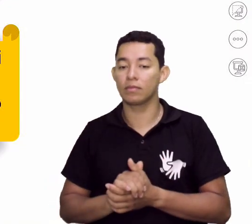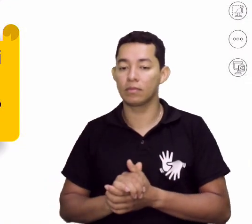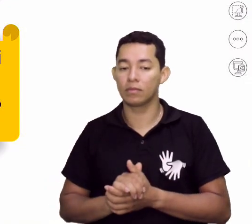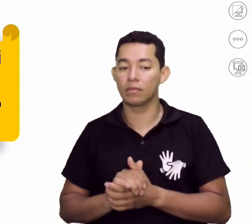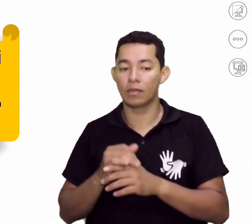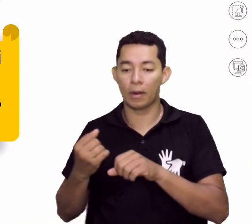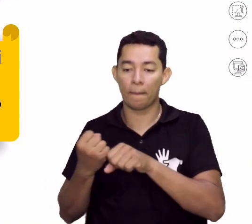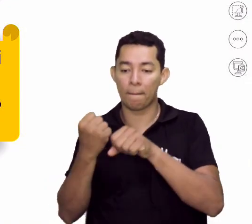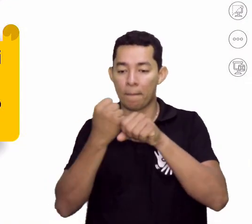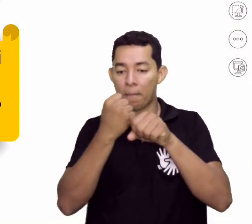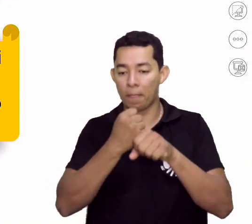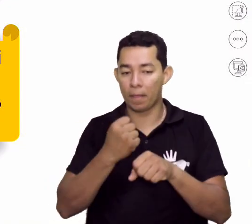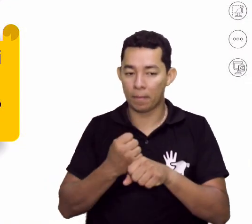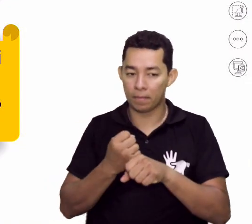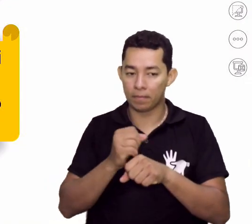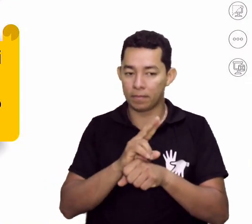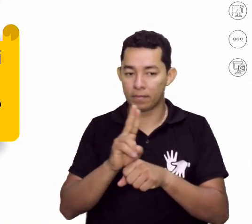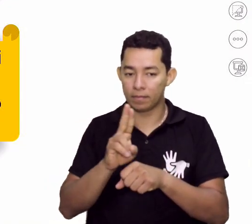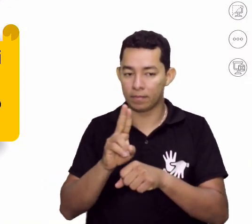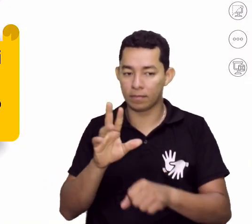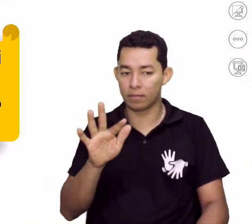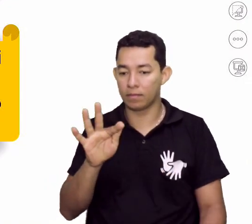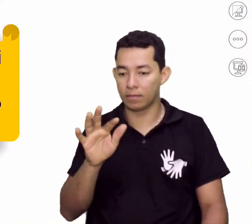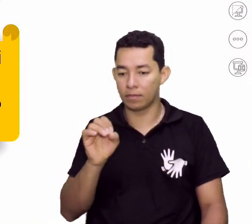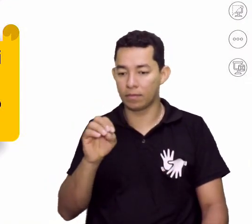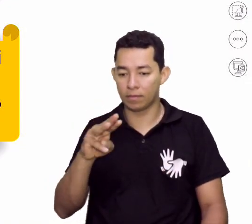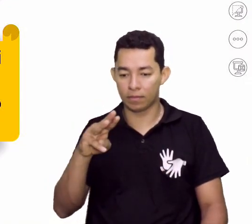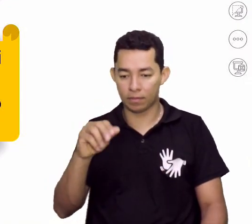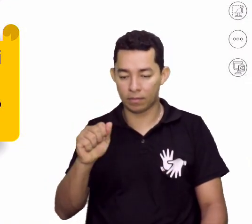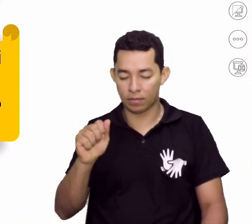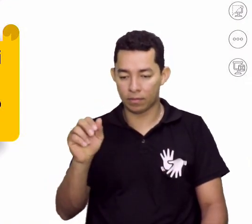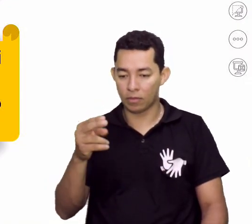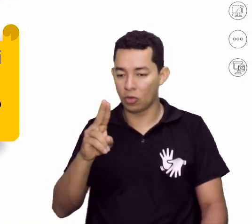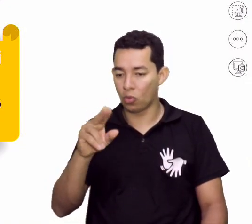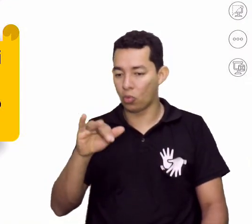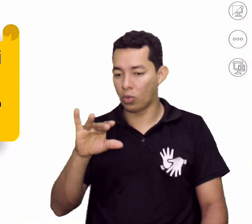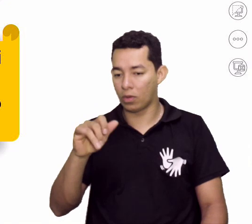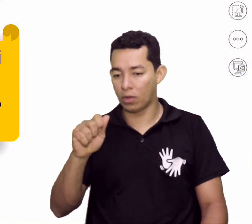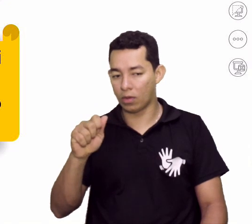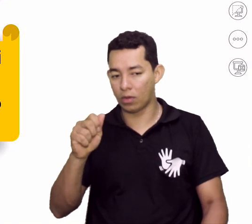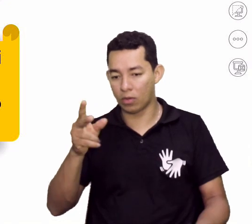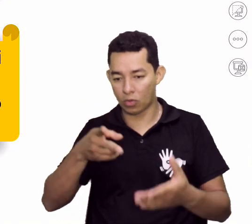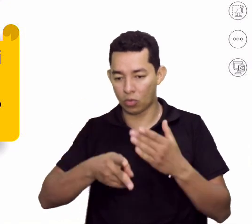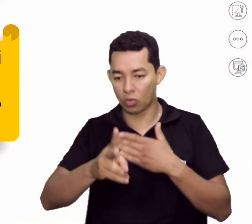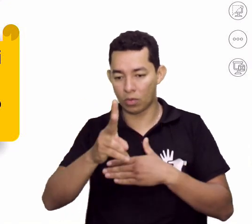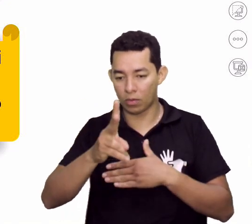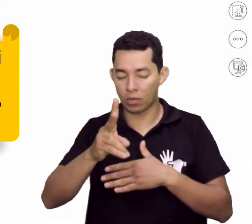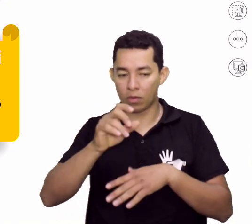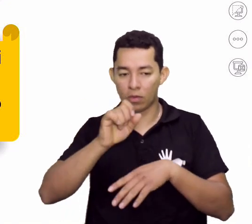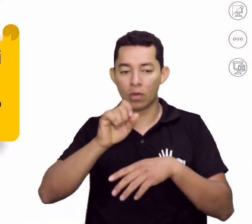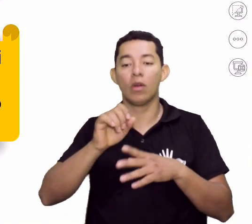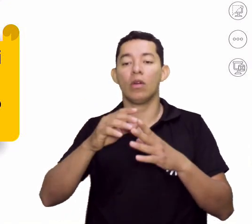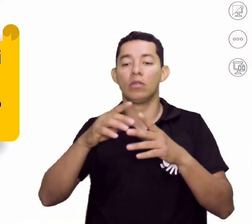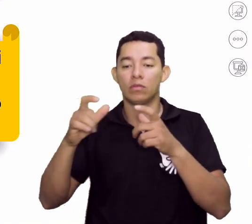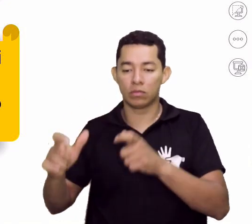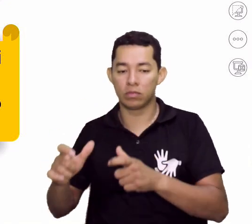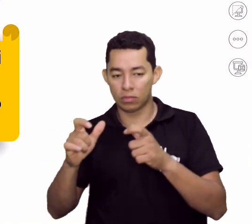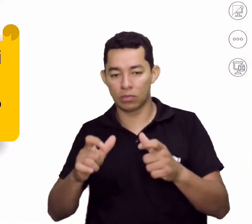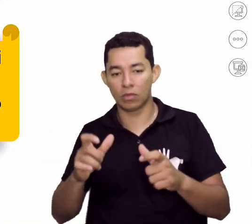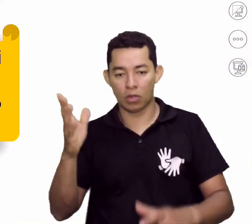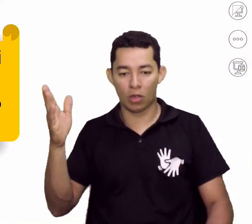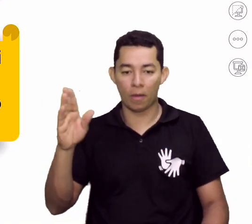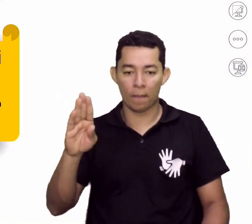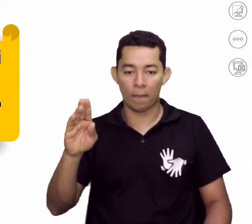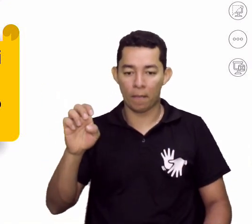escultura chamada de formas únicas de continuidade no espaço, do Beto, né? O Boccioni lá,